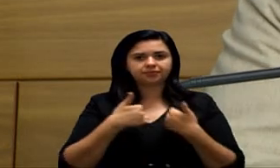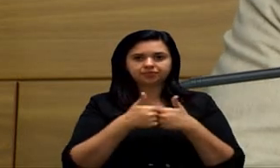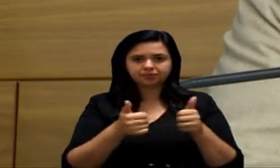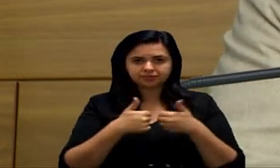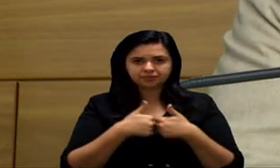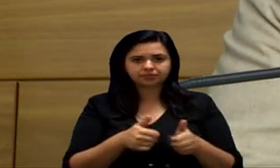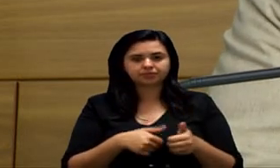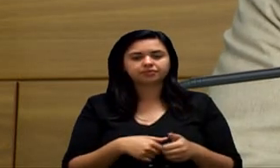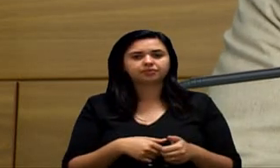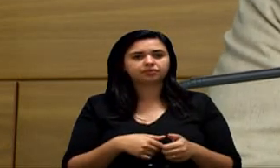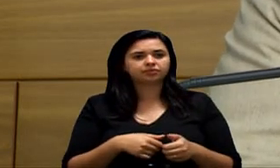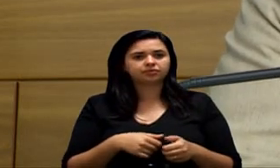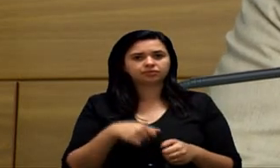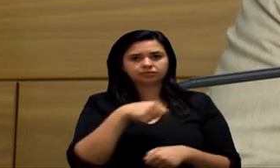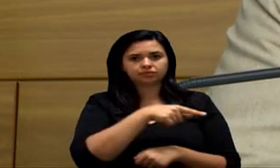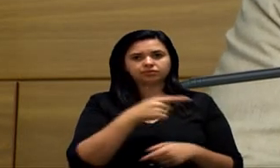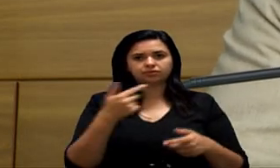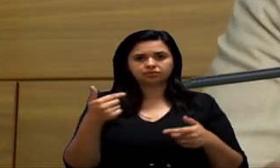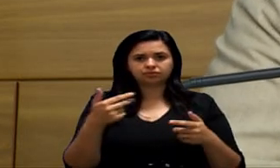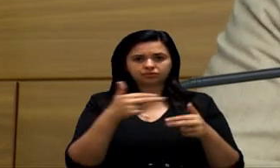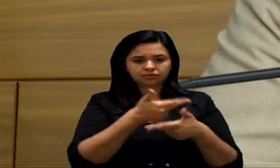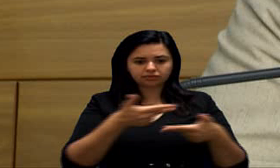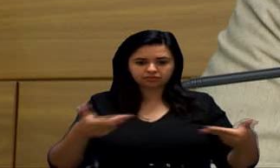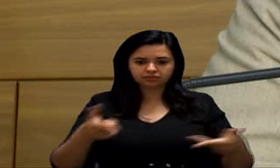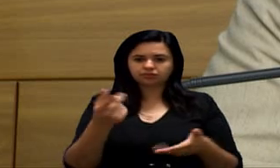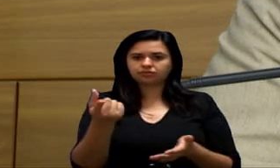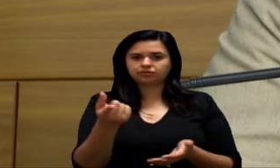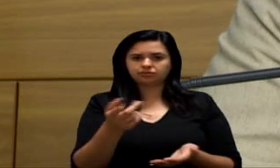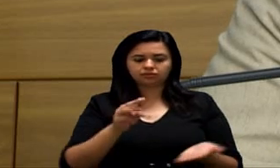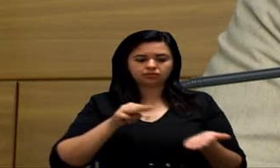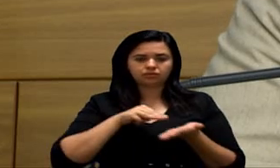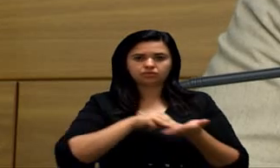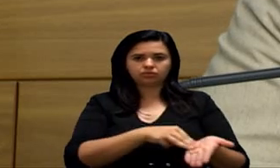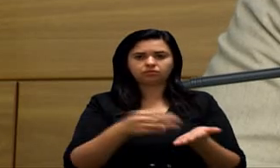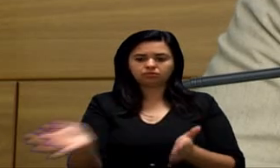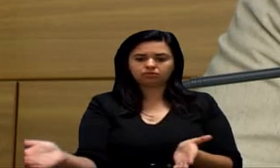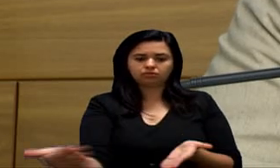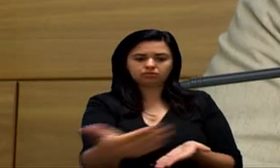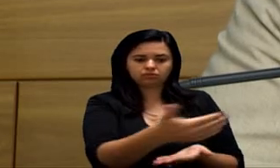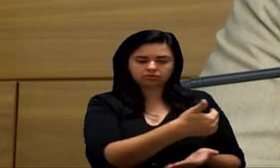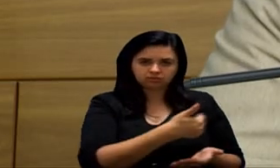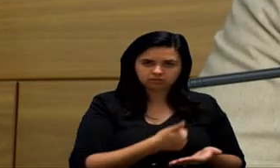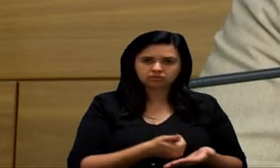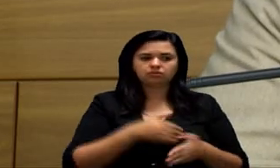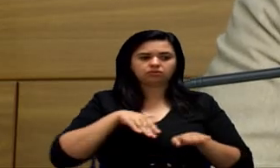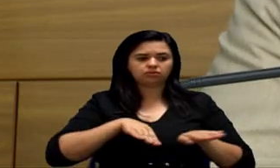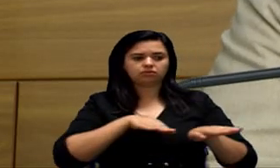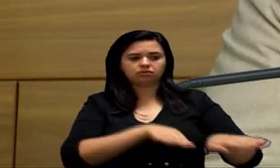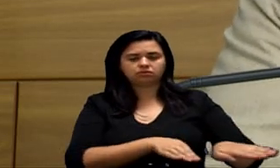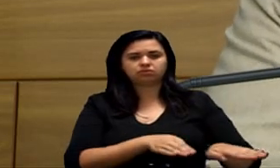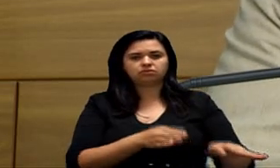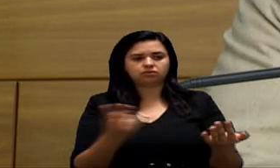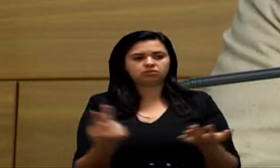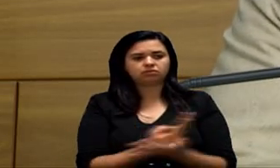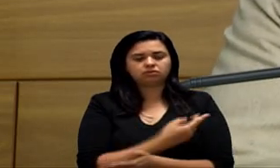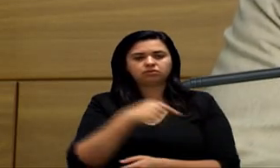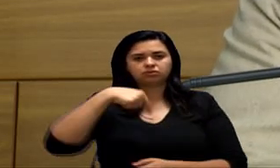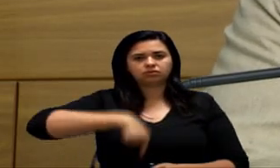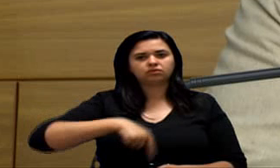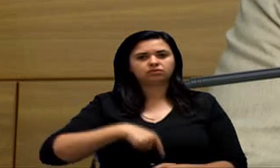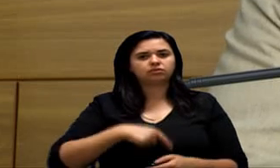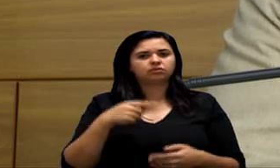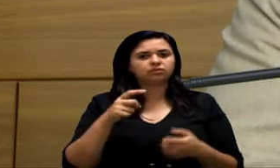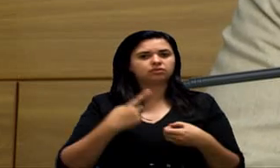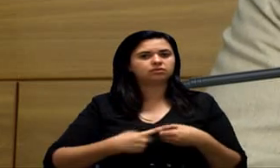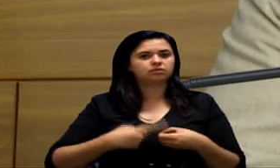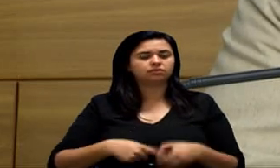a autuações e arrecadação de multas decorrentes de infrações de trânsito no município, em atendimento ao parágrafo